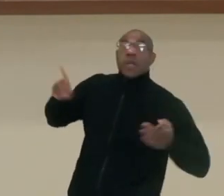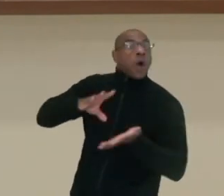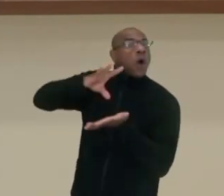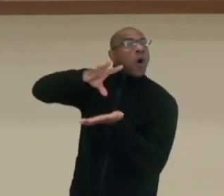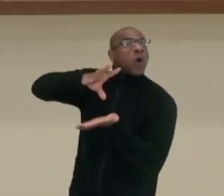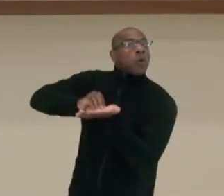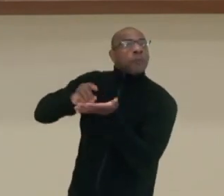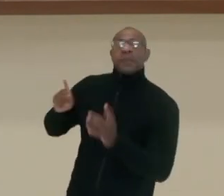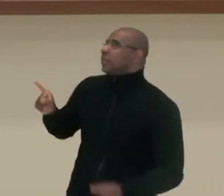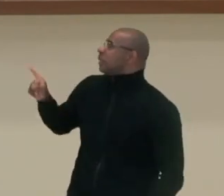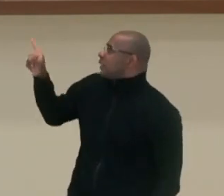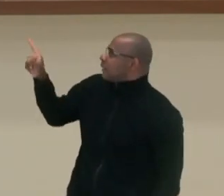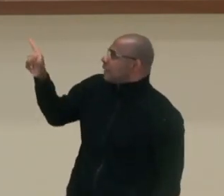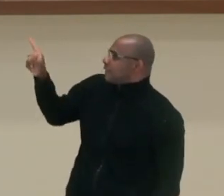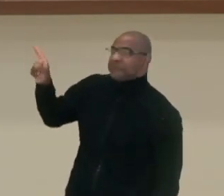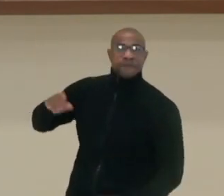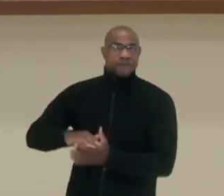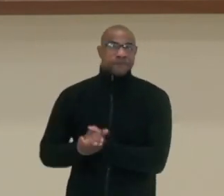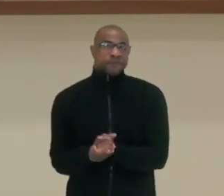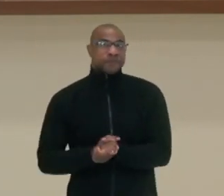https://redacão, sem cedilha e sem acento,